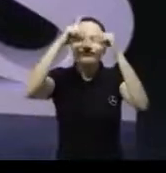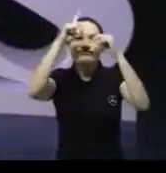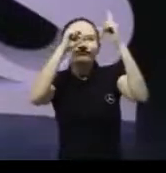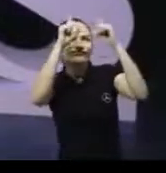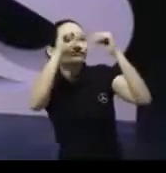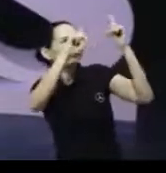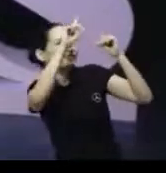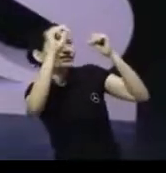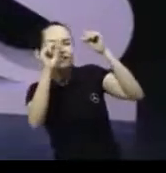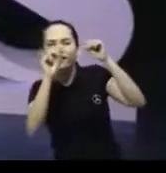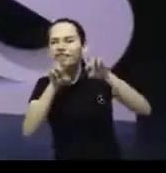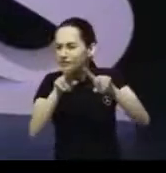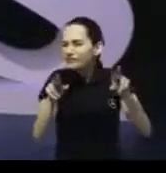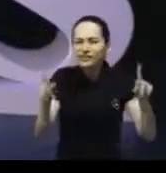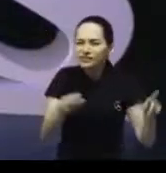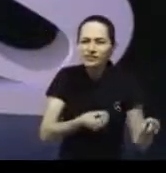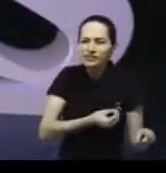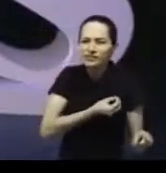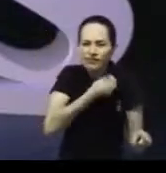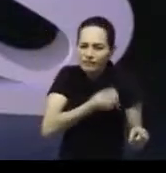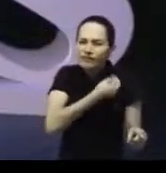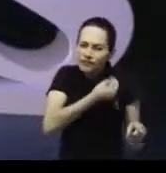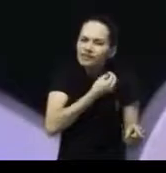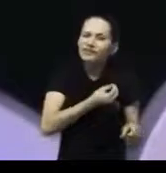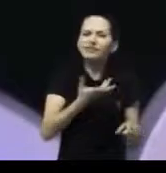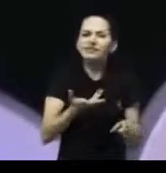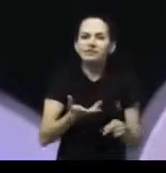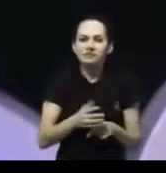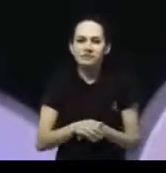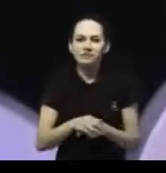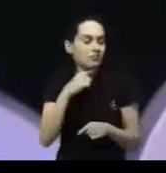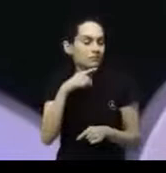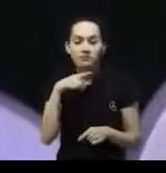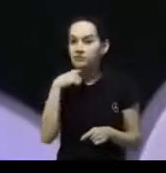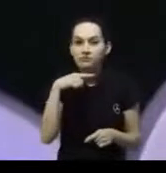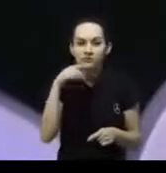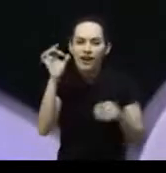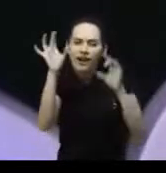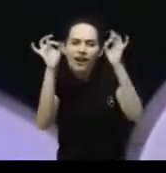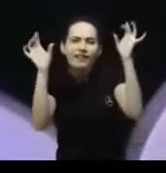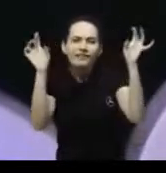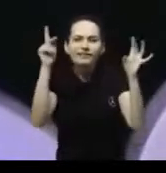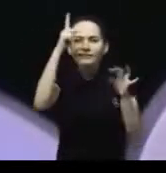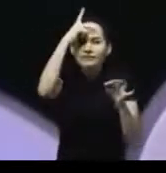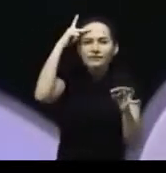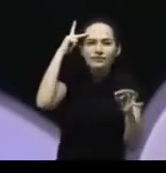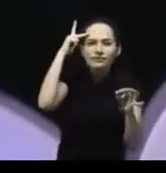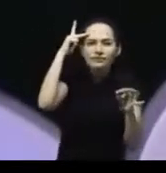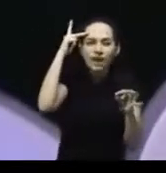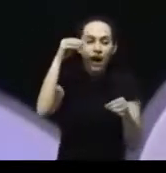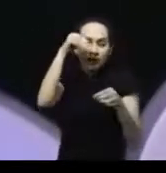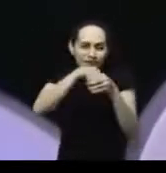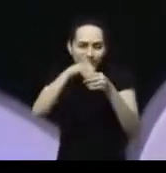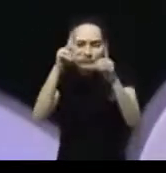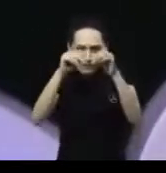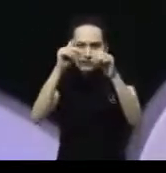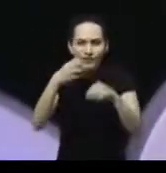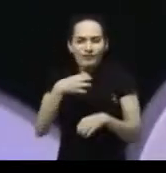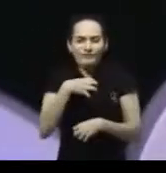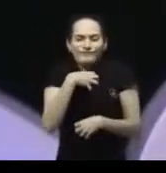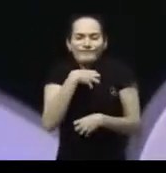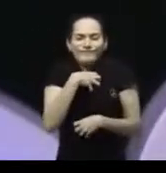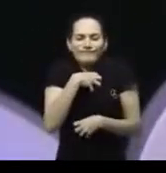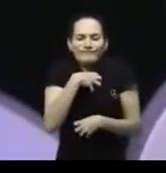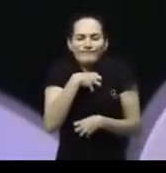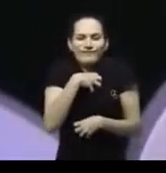tão diferentes e tão importantes na vida das pessoas sem dúvida cada um dentro de um mercedes-benz se sente